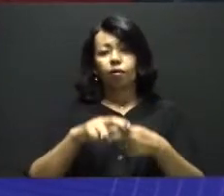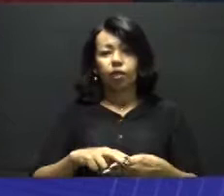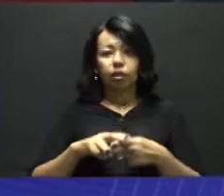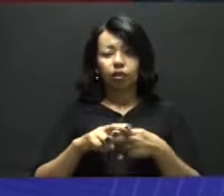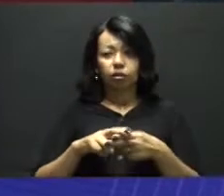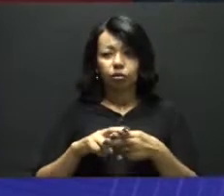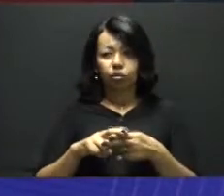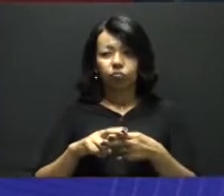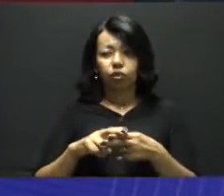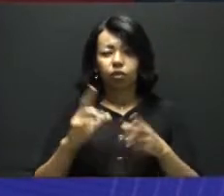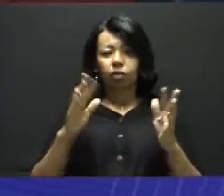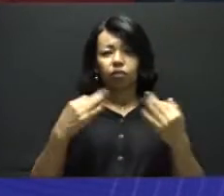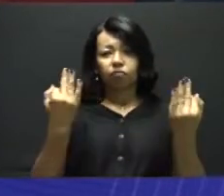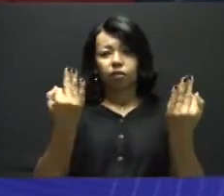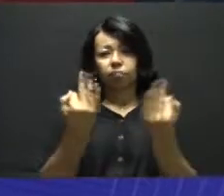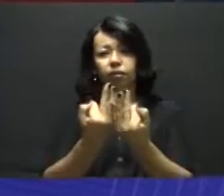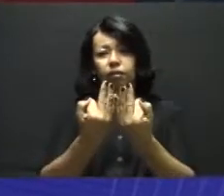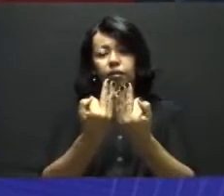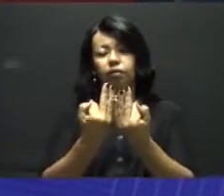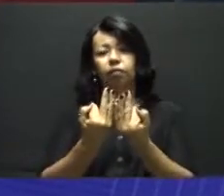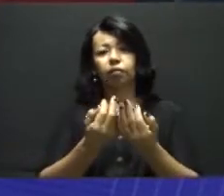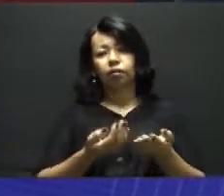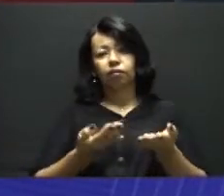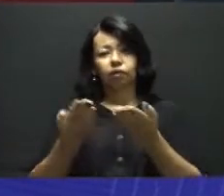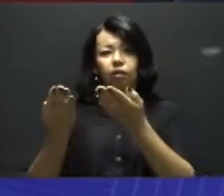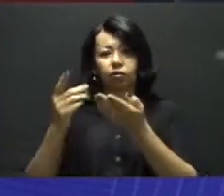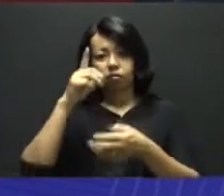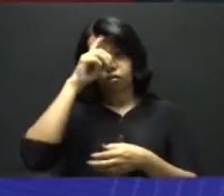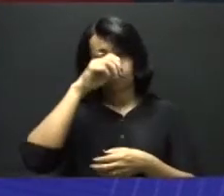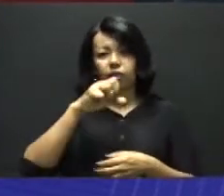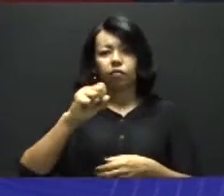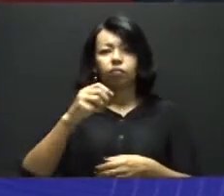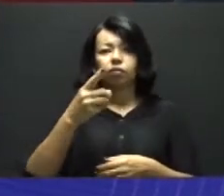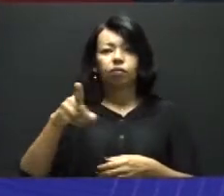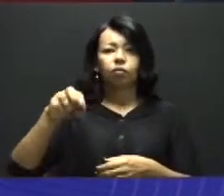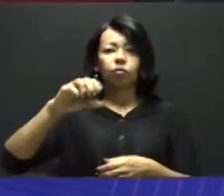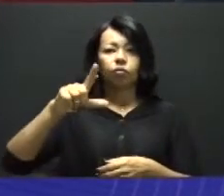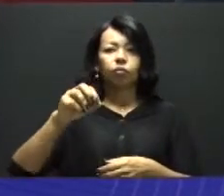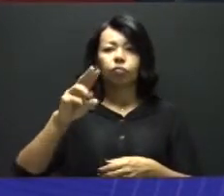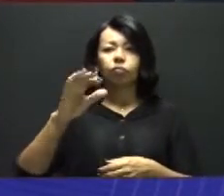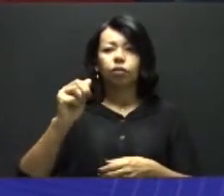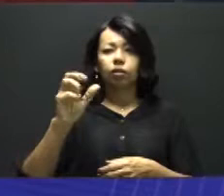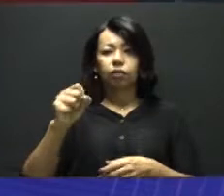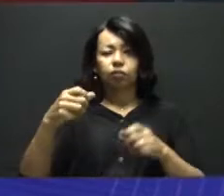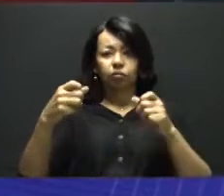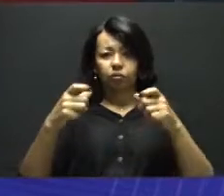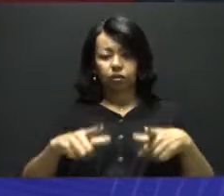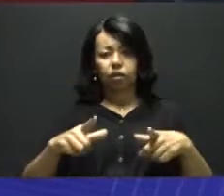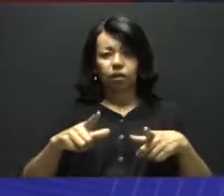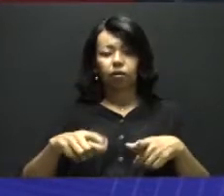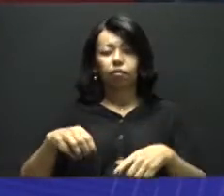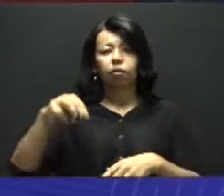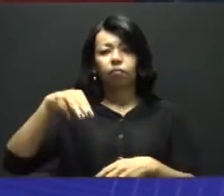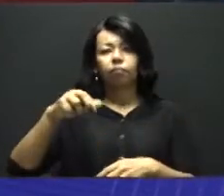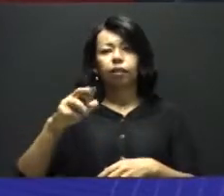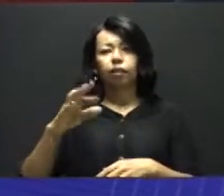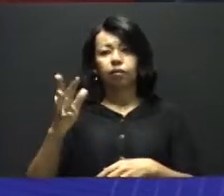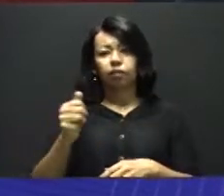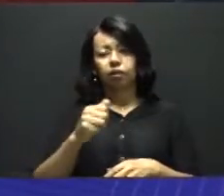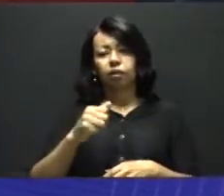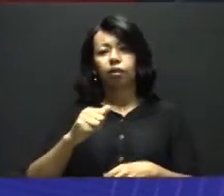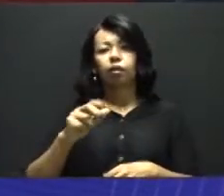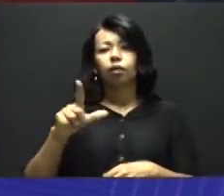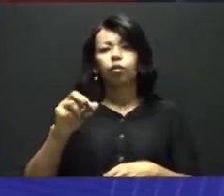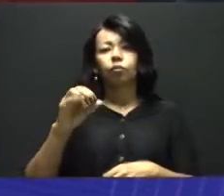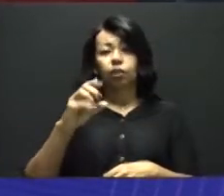seus familiares a encaminharam ao hospital são lucas local onde a pequena maria luiza nasceu no